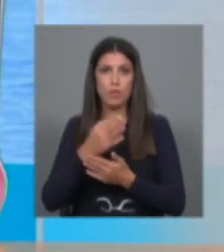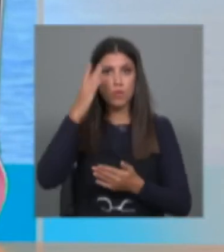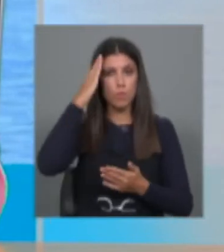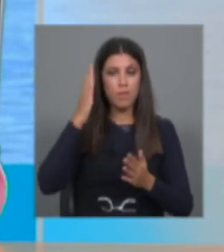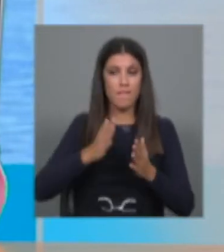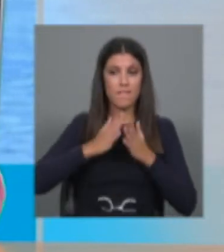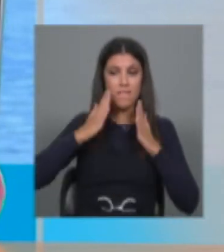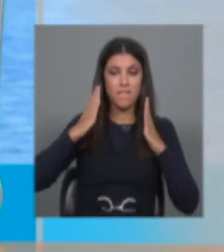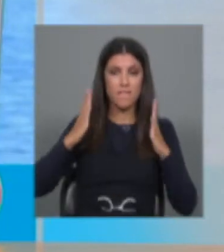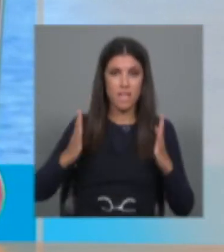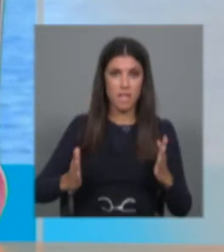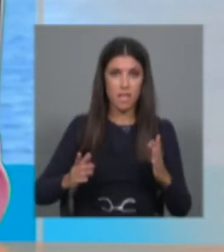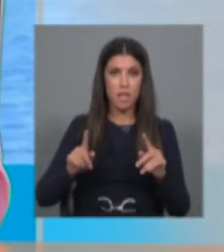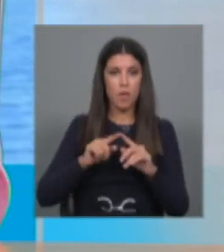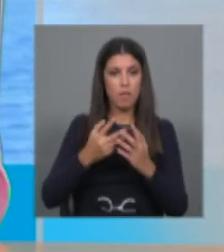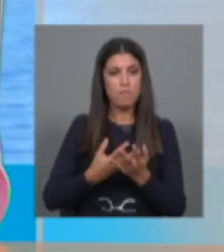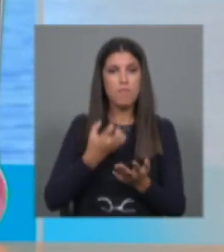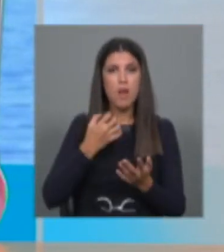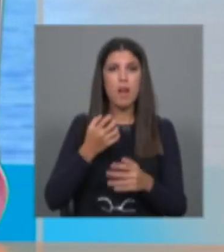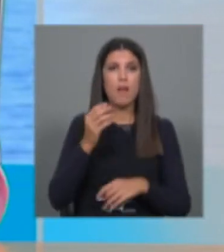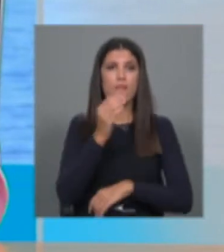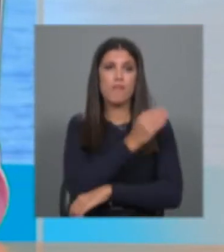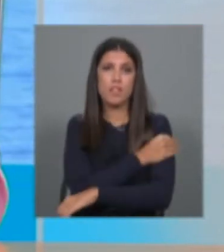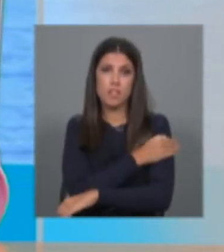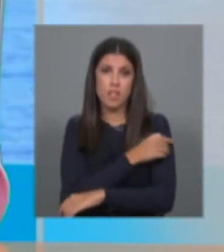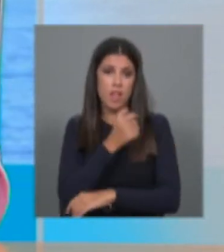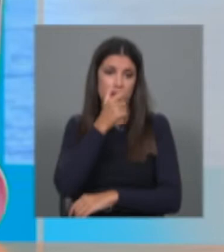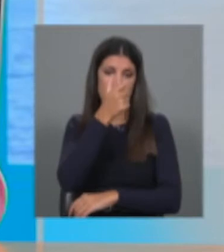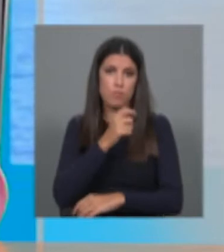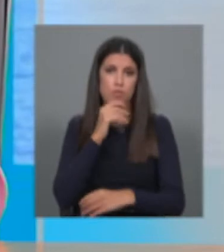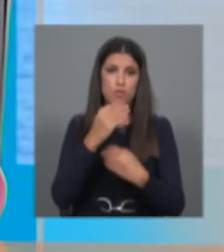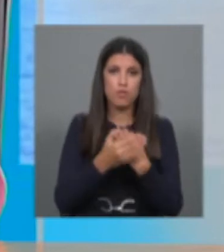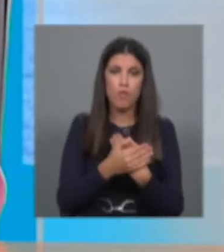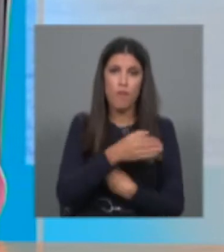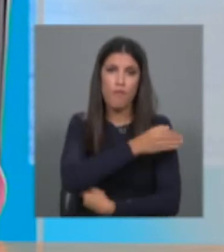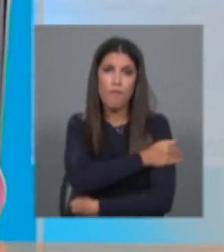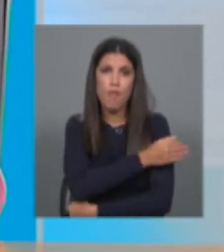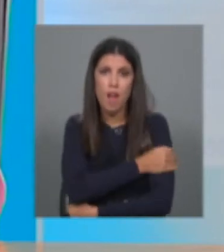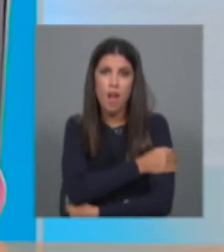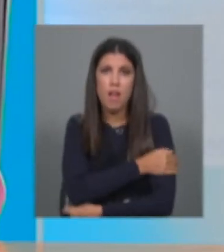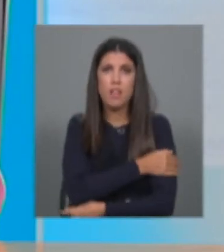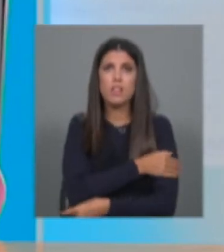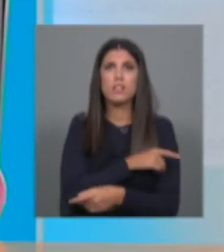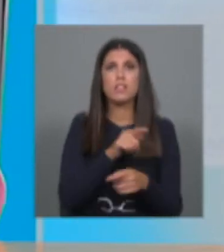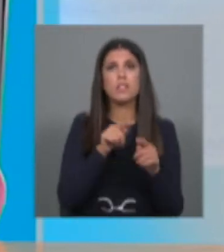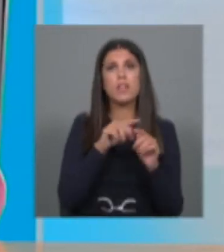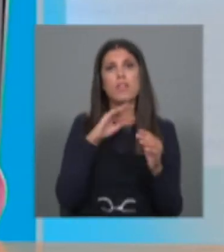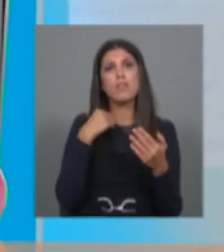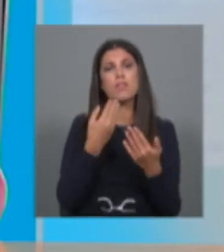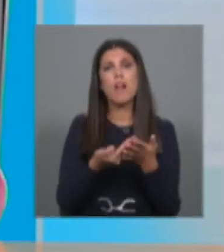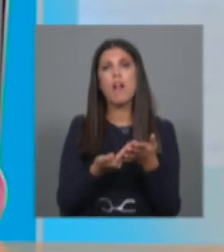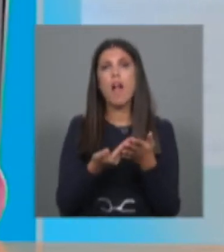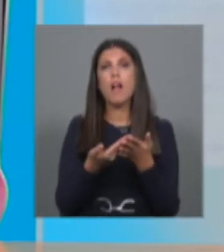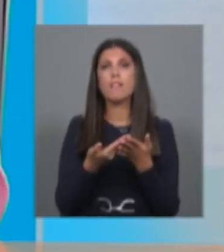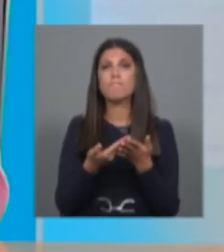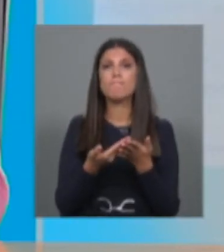acentua essa fragilidade dos mais velhos, dos mais frágeis, e isso acaba por ter